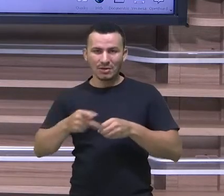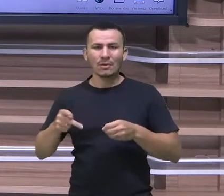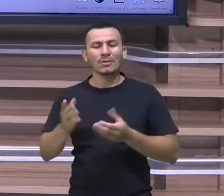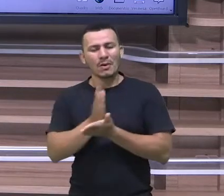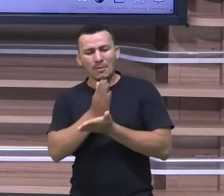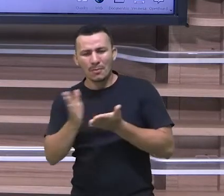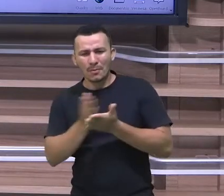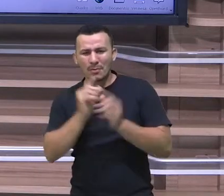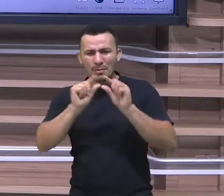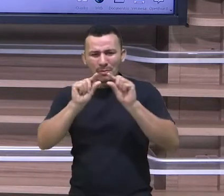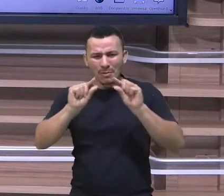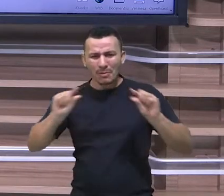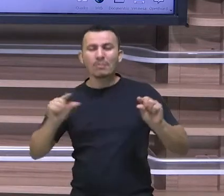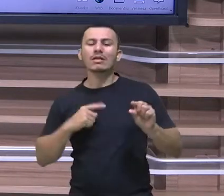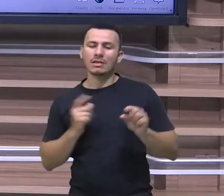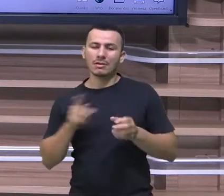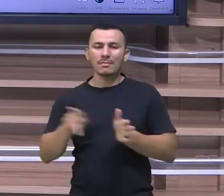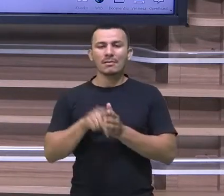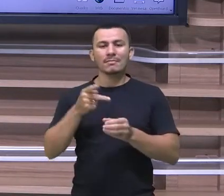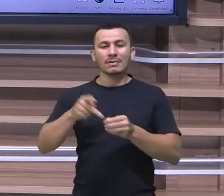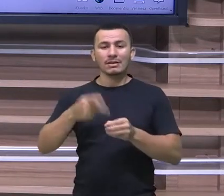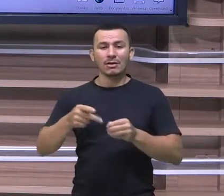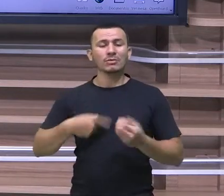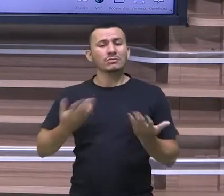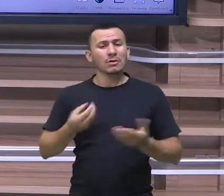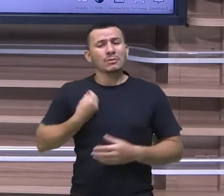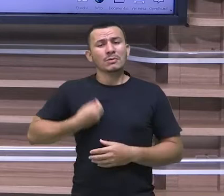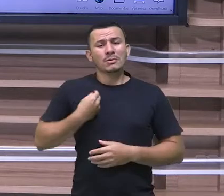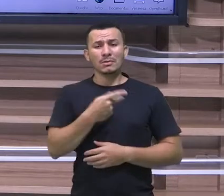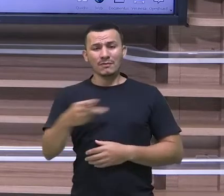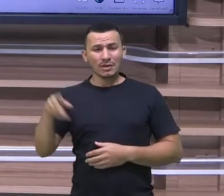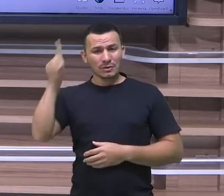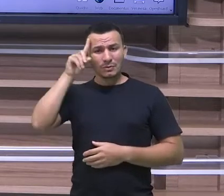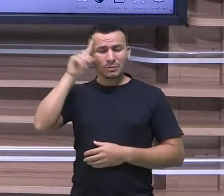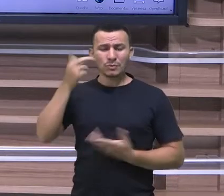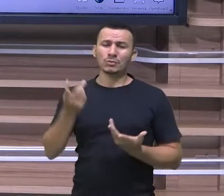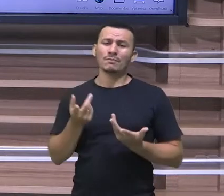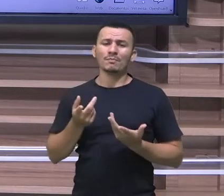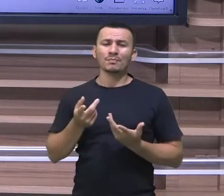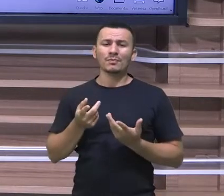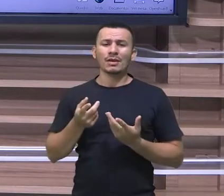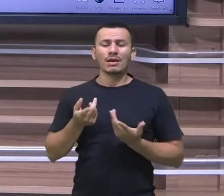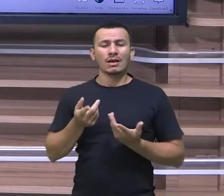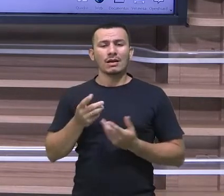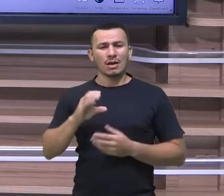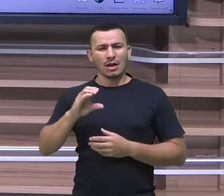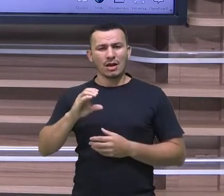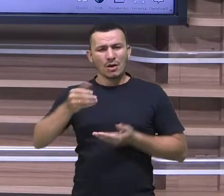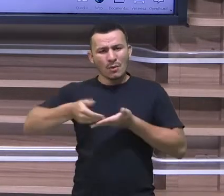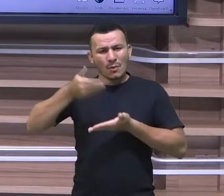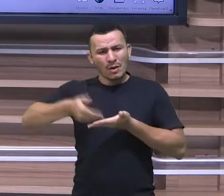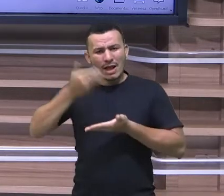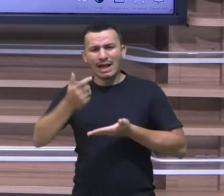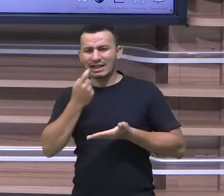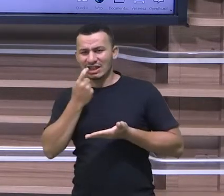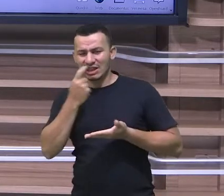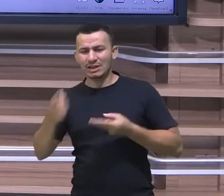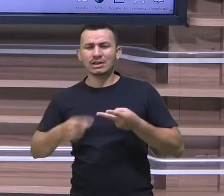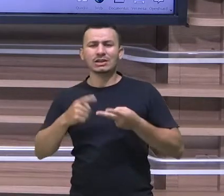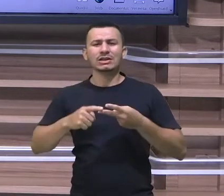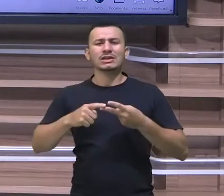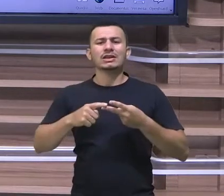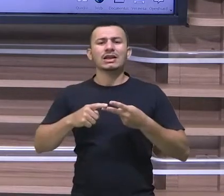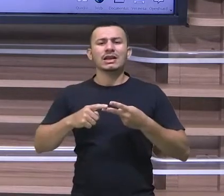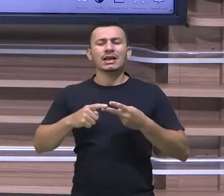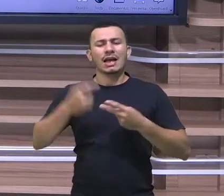alguma forma. Então, praticamente está no seu dia a dia. Uma colher de plástico, a caneta que tu está escrevendo, a tinta